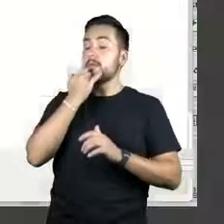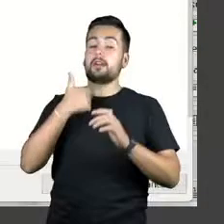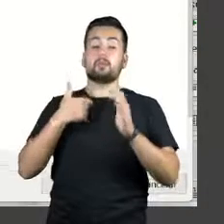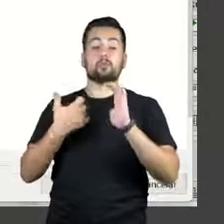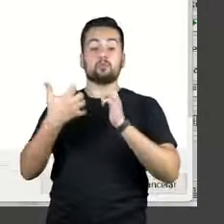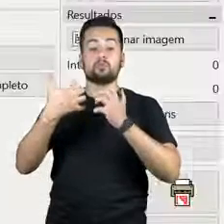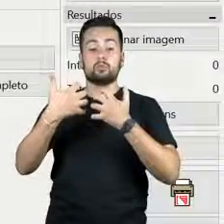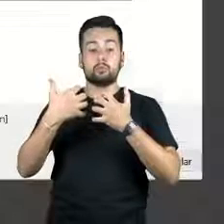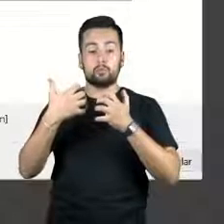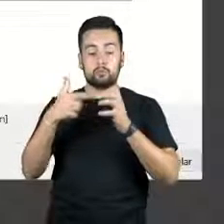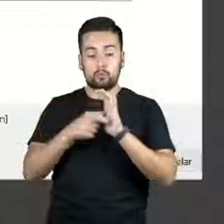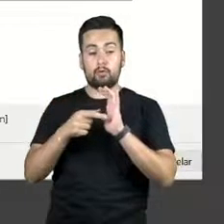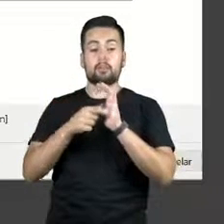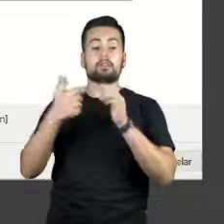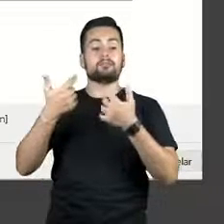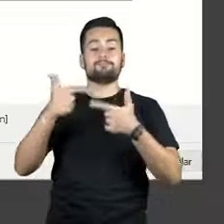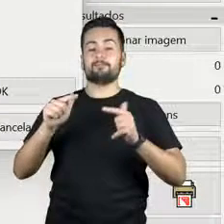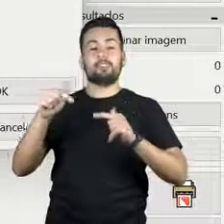Mas vamos lá.